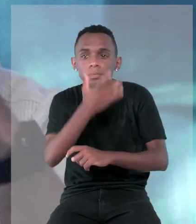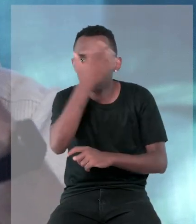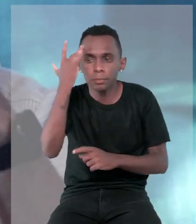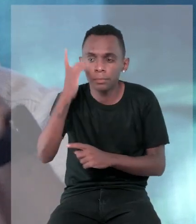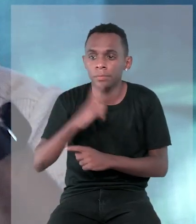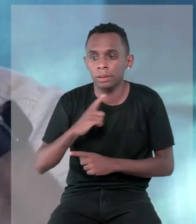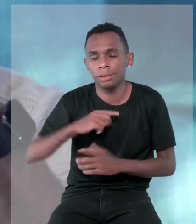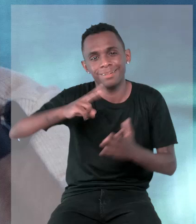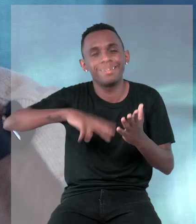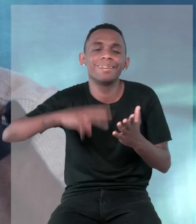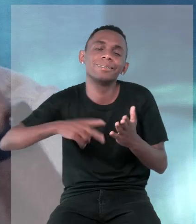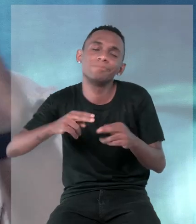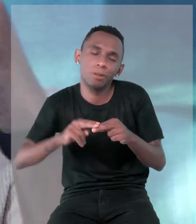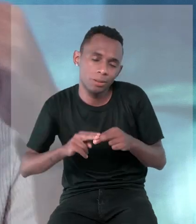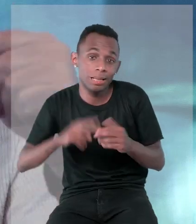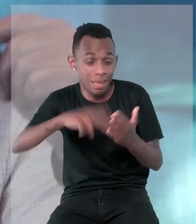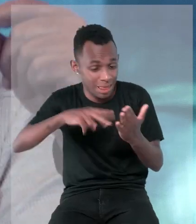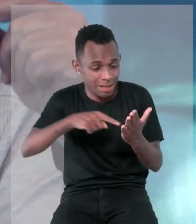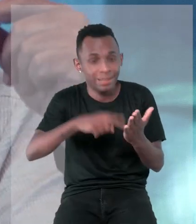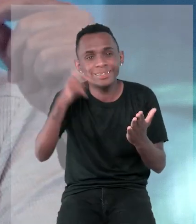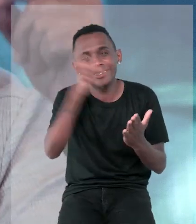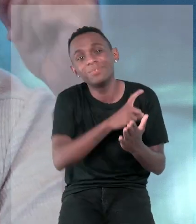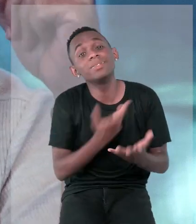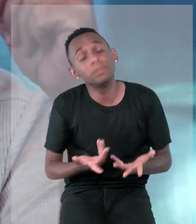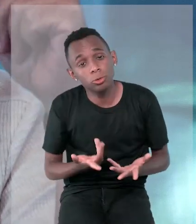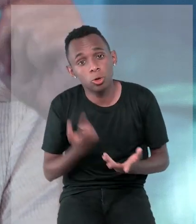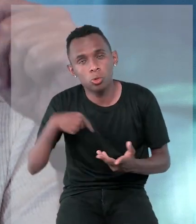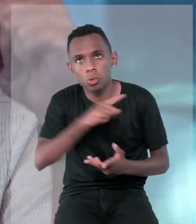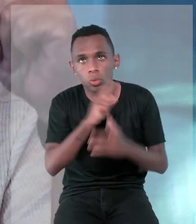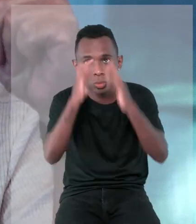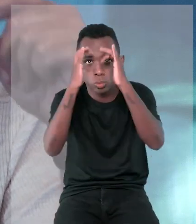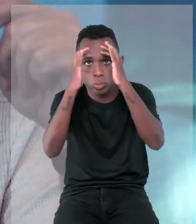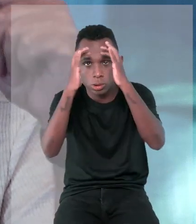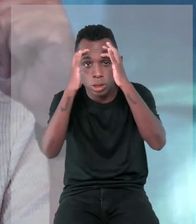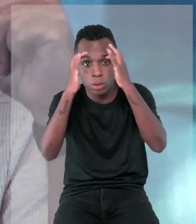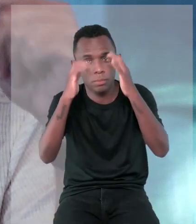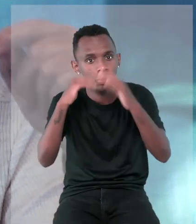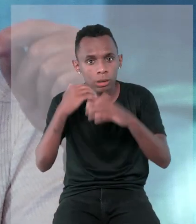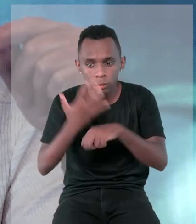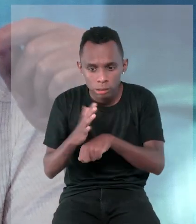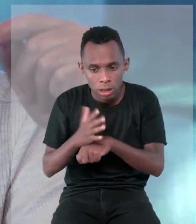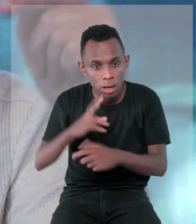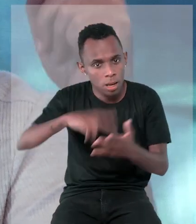pessoas têm para ler. Ler é difícil. O nosso cérebro não foi feito